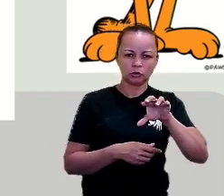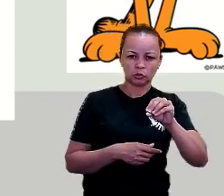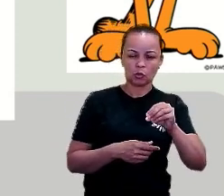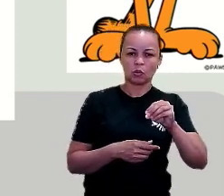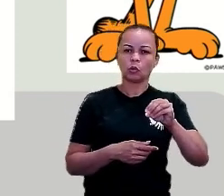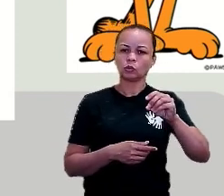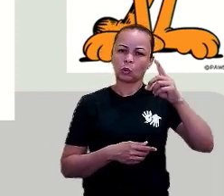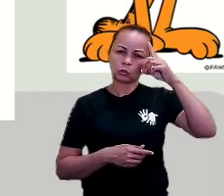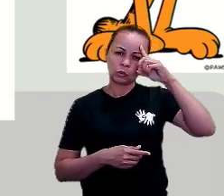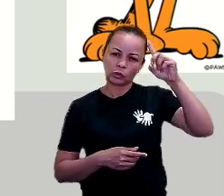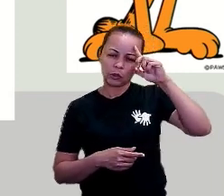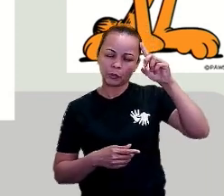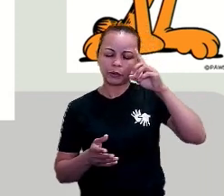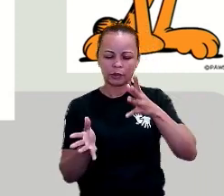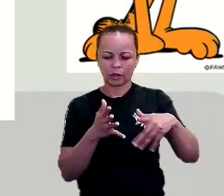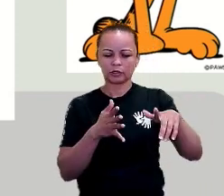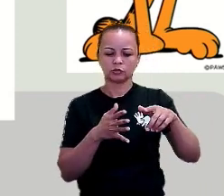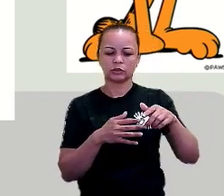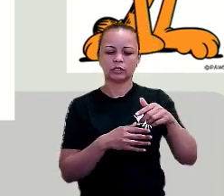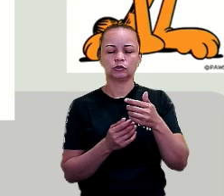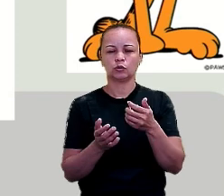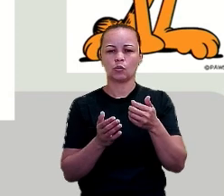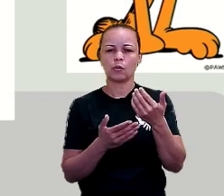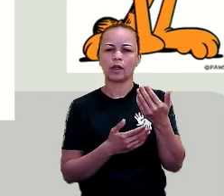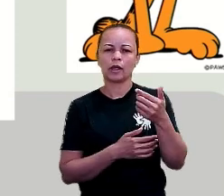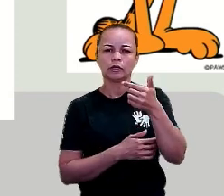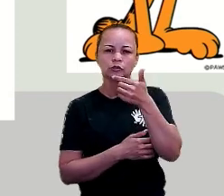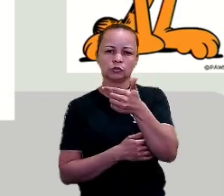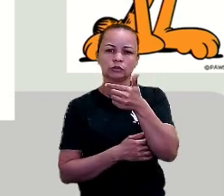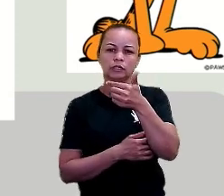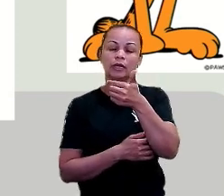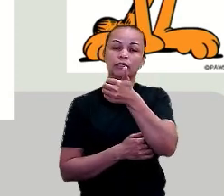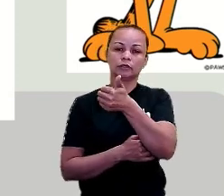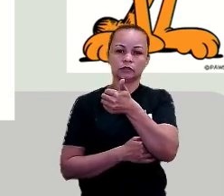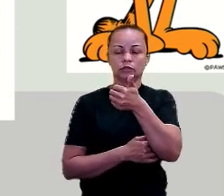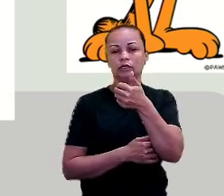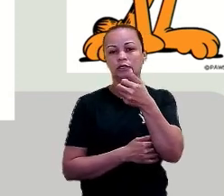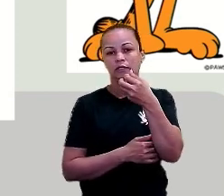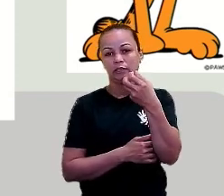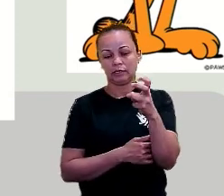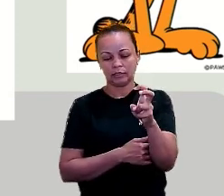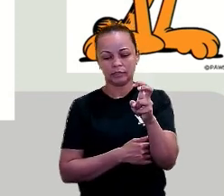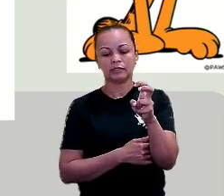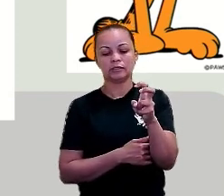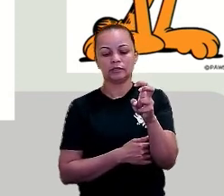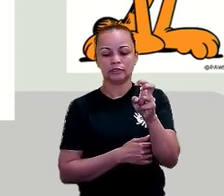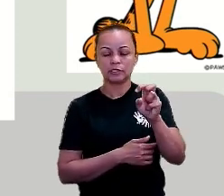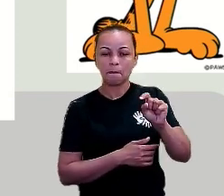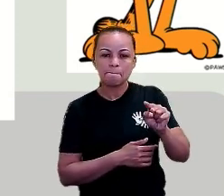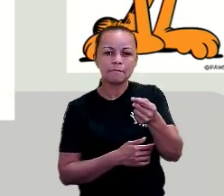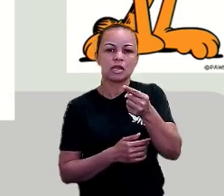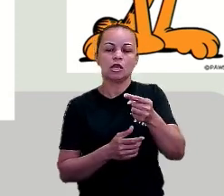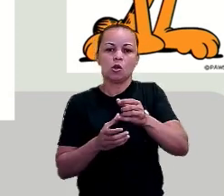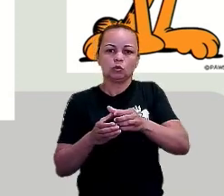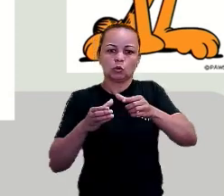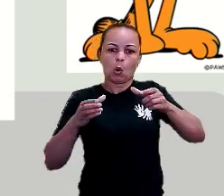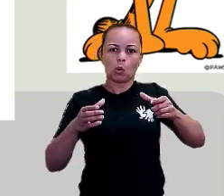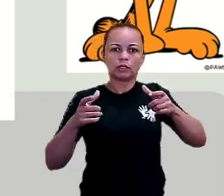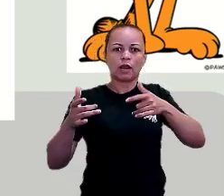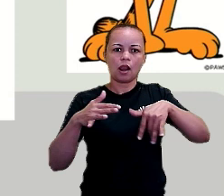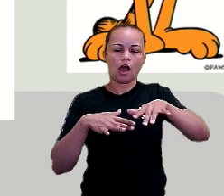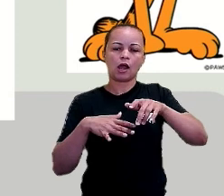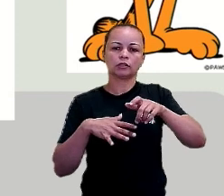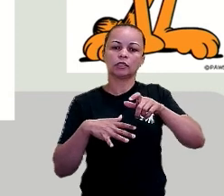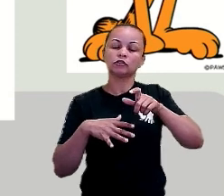dia é uma média, tá? Que pode ser bem mais. Pode ser 215 mil toneladas de lixo por